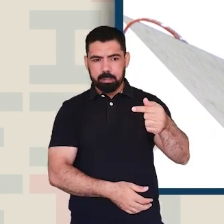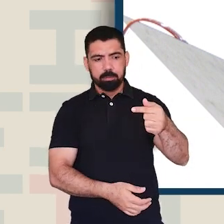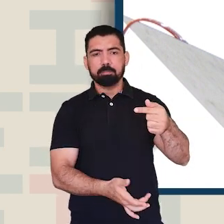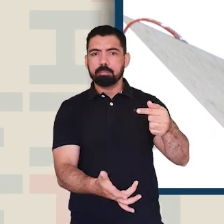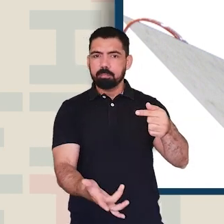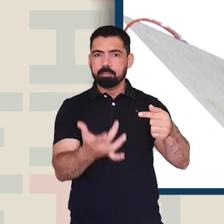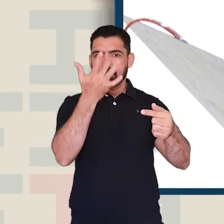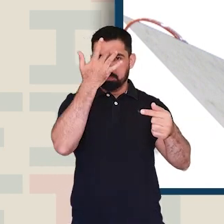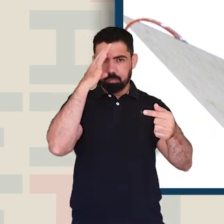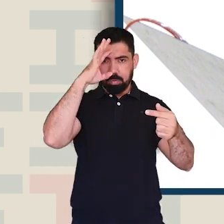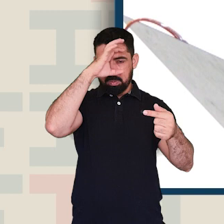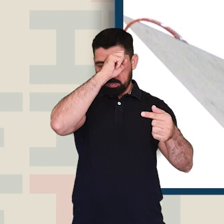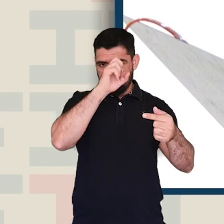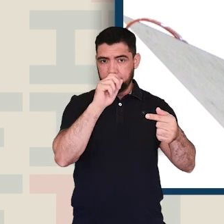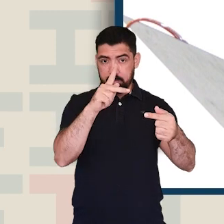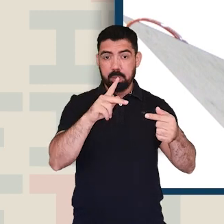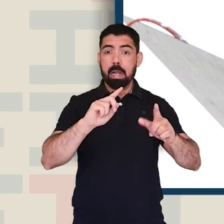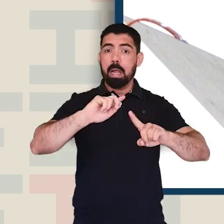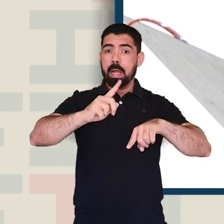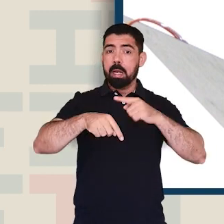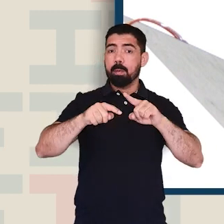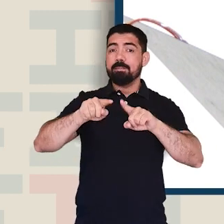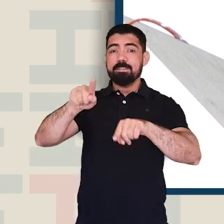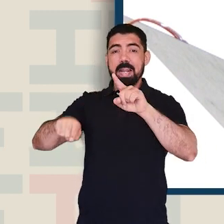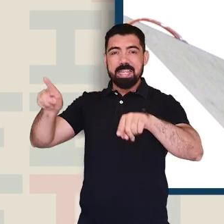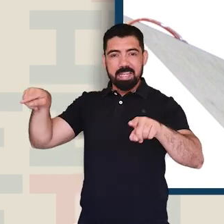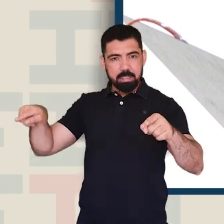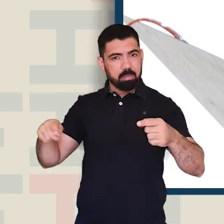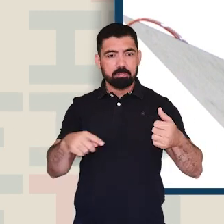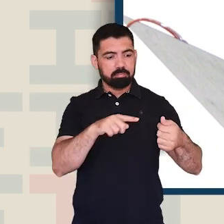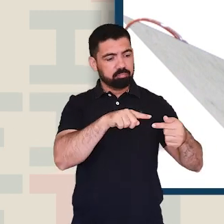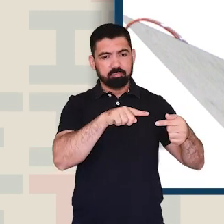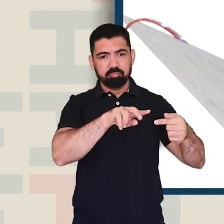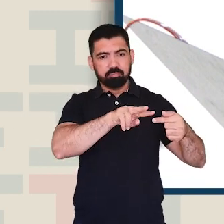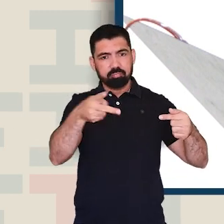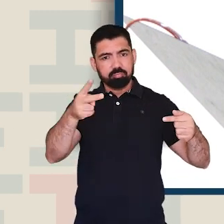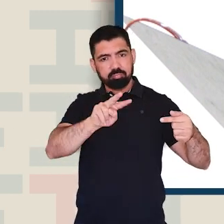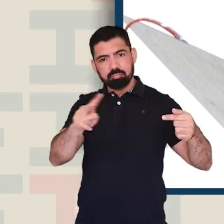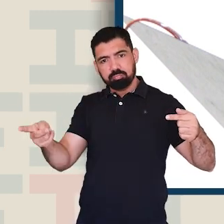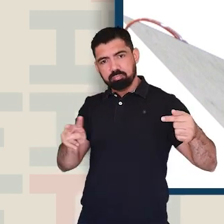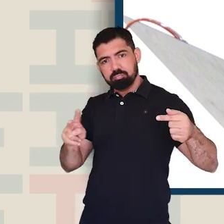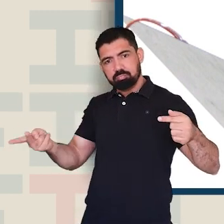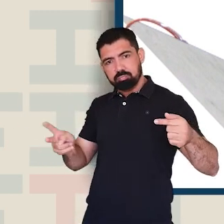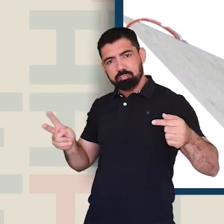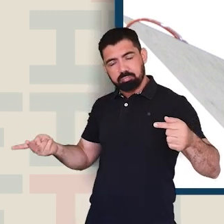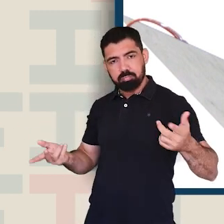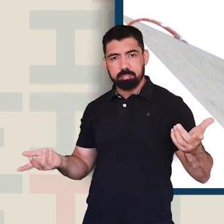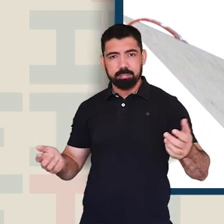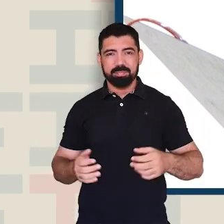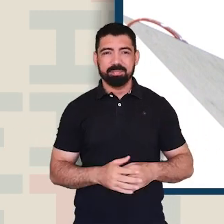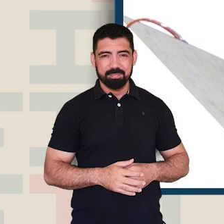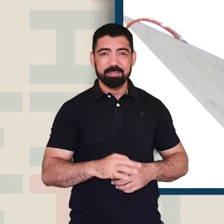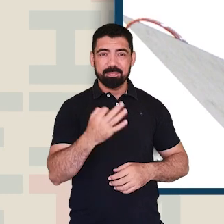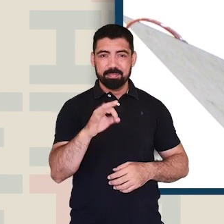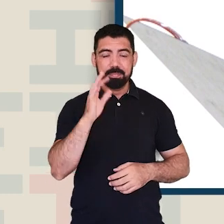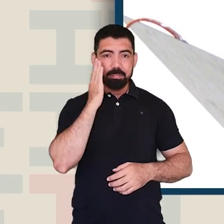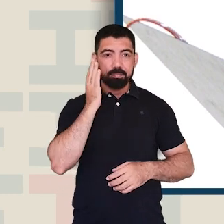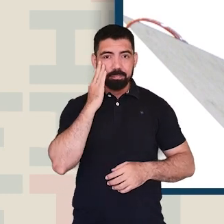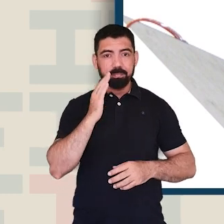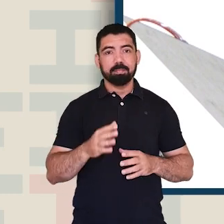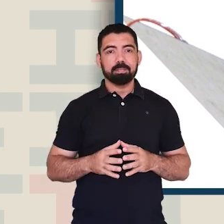Então, se tu faz os modos no sistema 5, então são 5 digitações de cada escala,